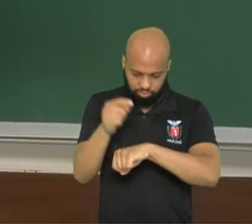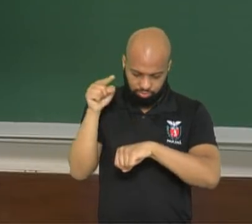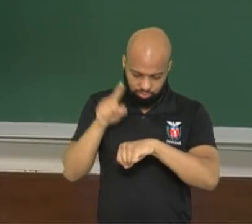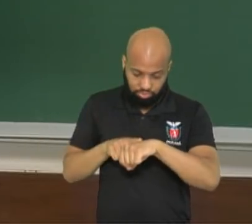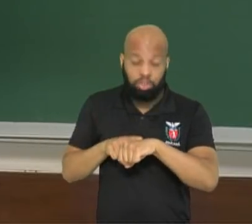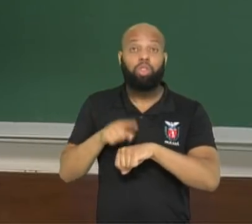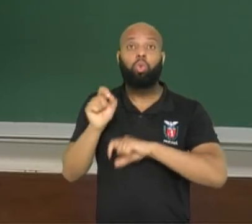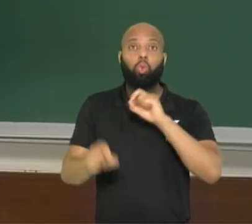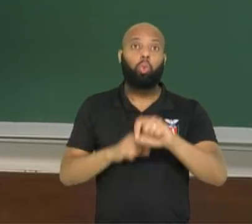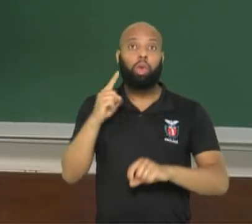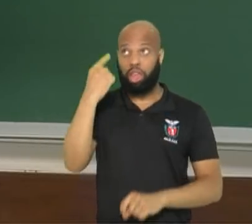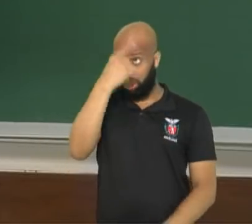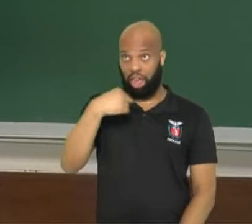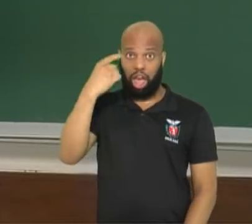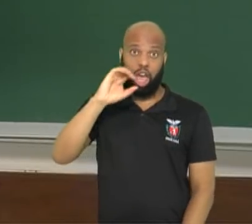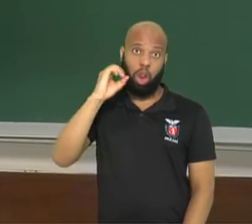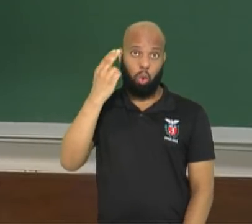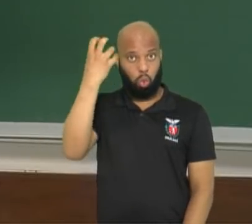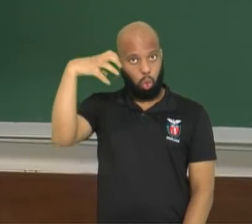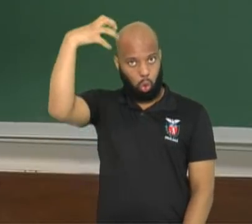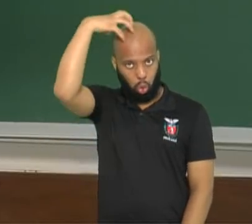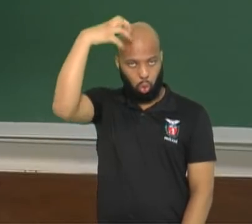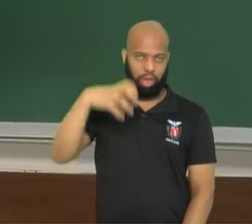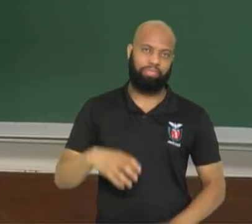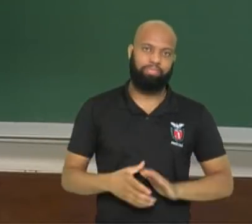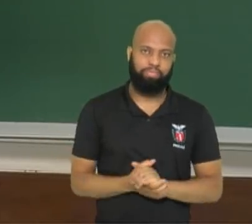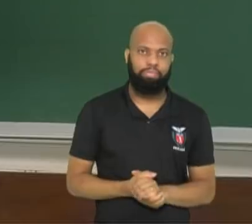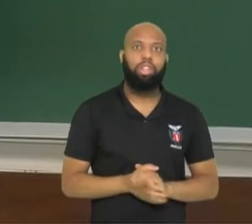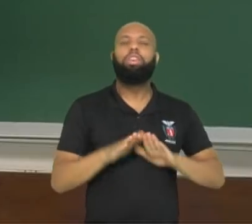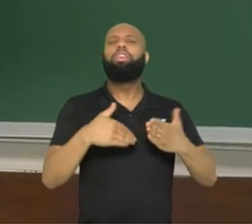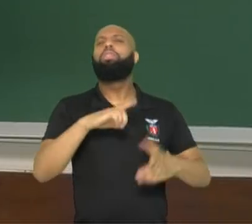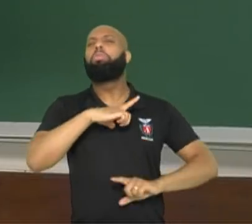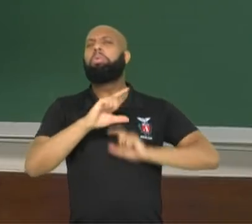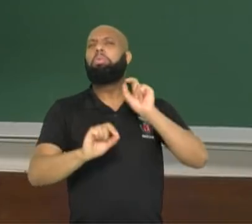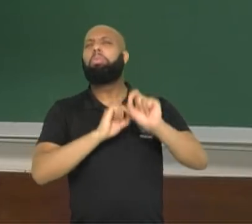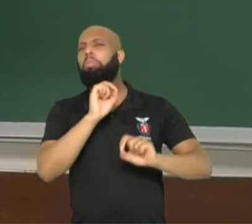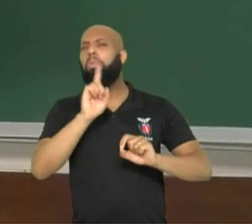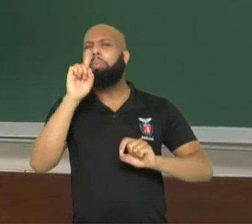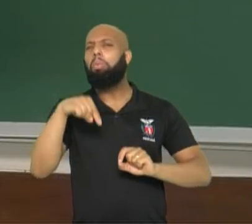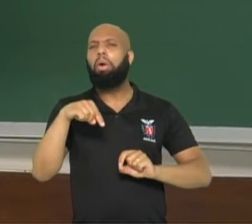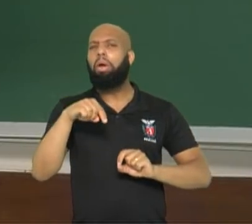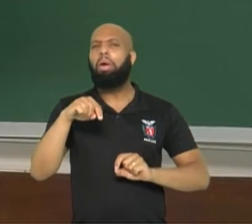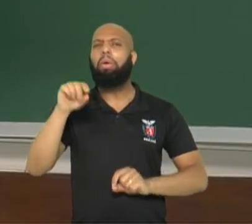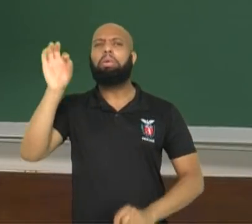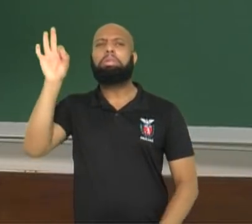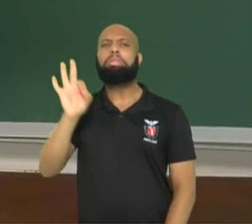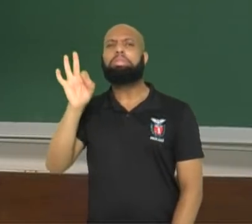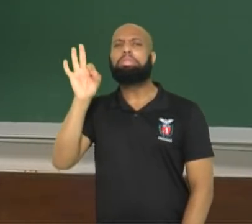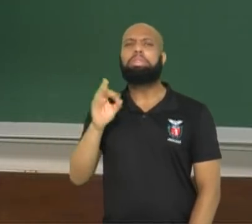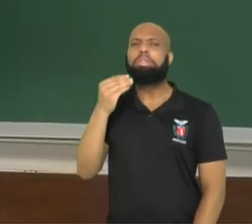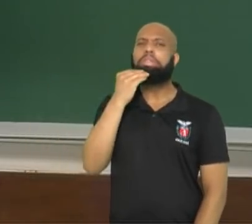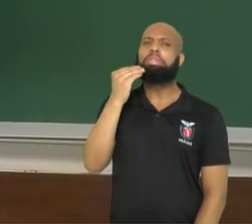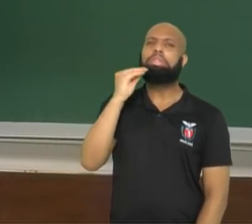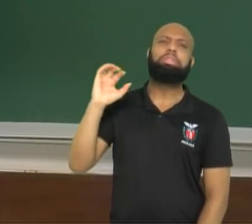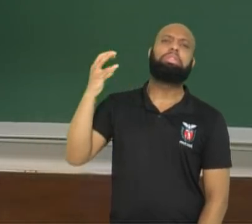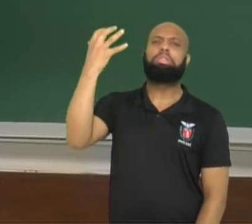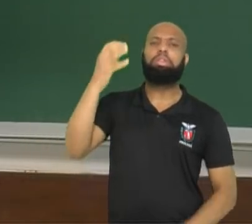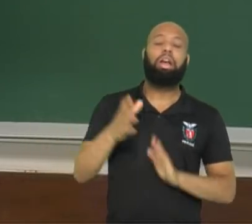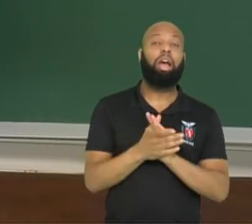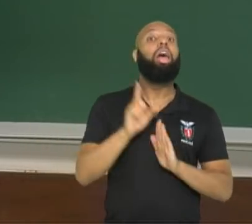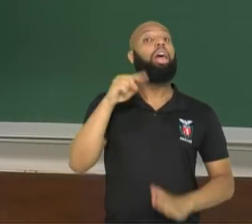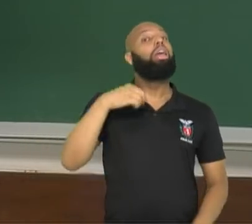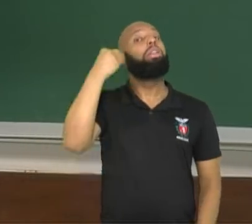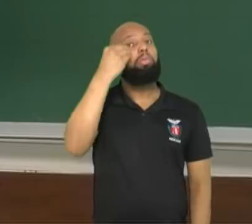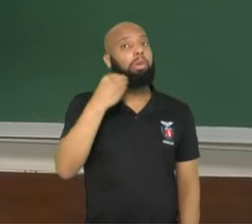vai ser cara ou coroa. Então, o que seria a probabilidade? A probabilidade são